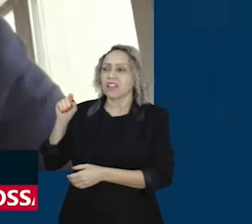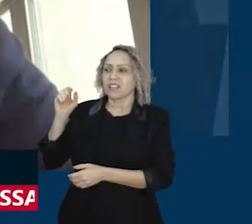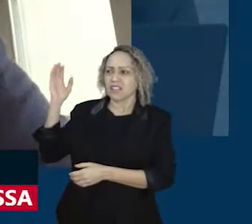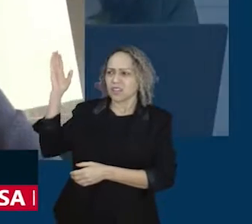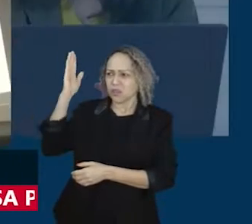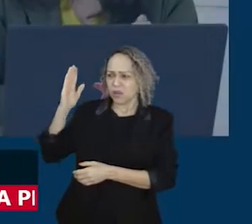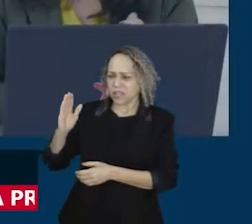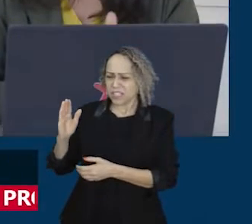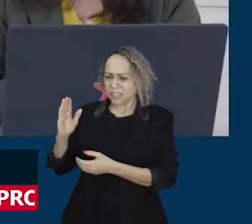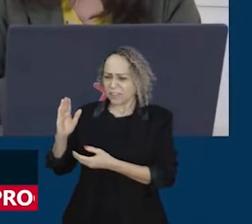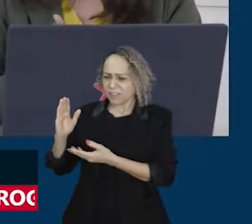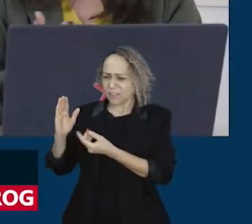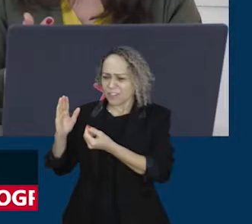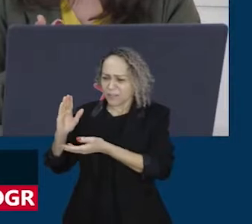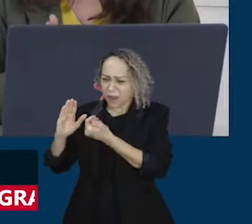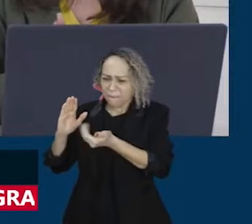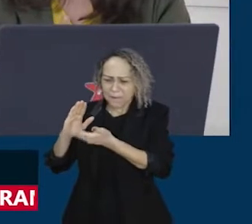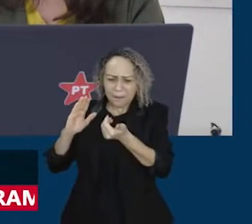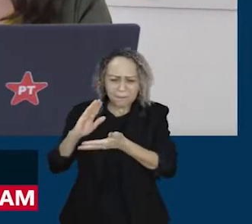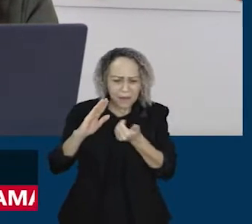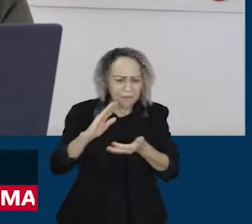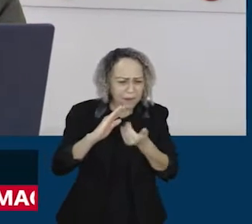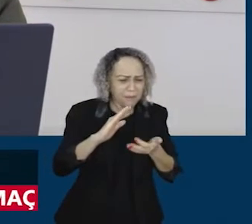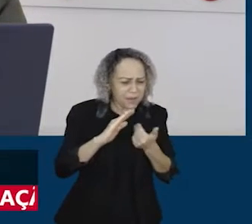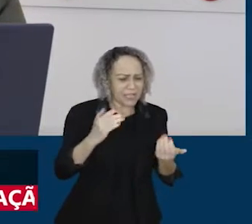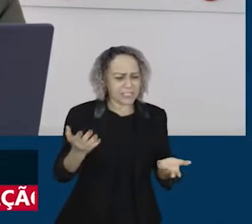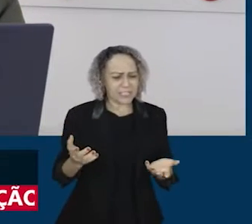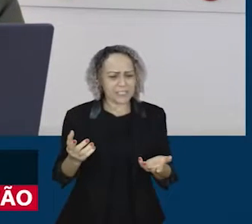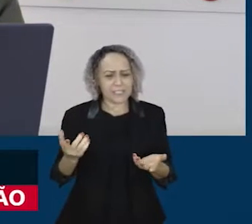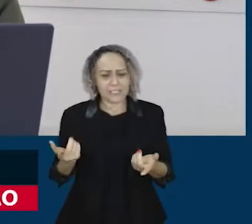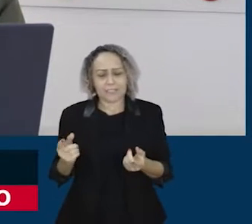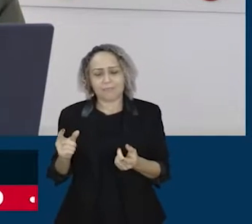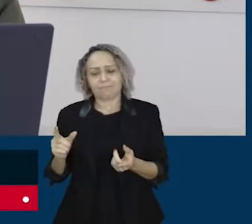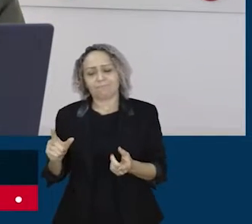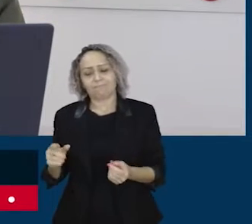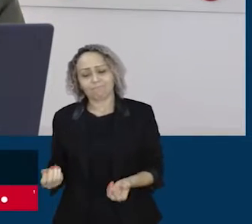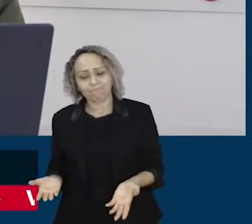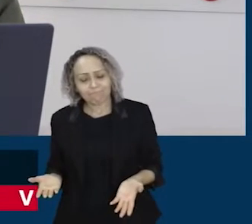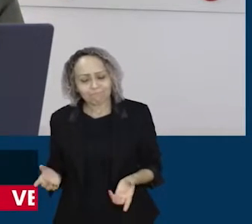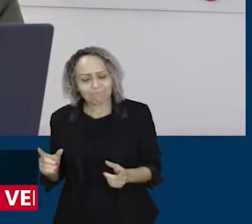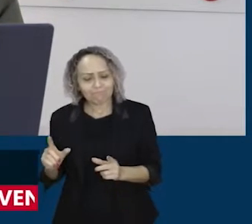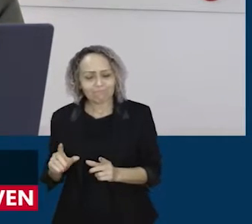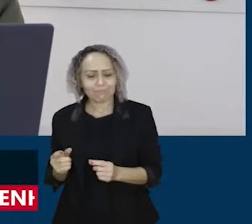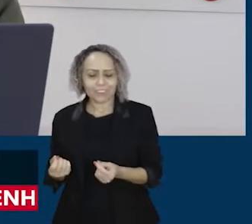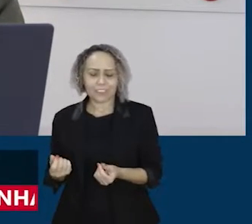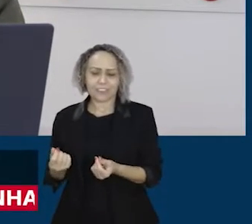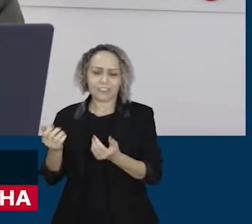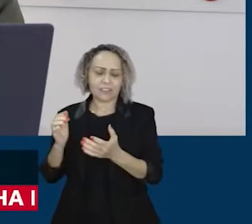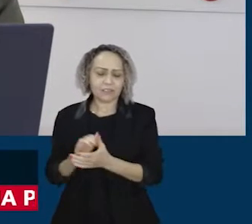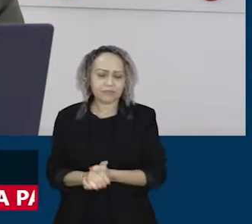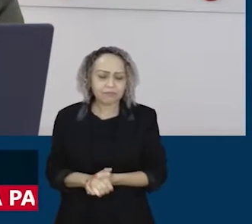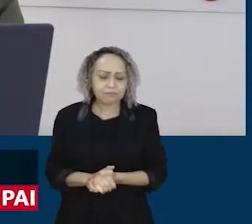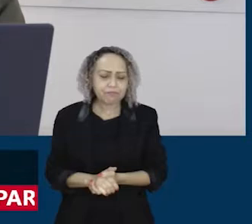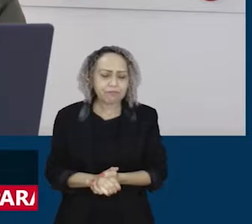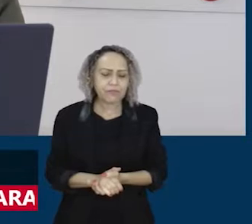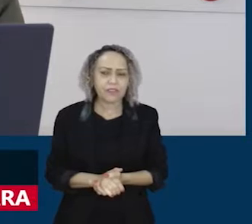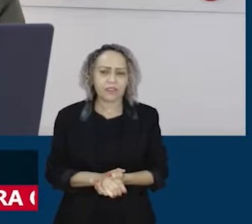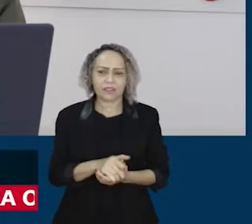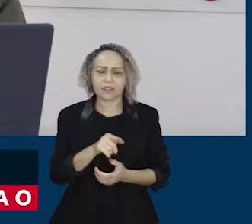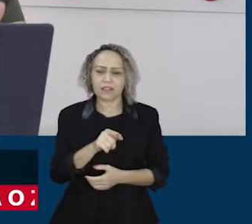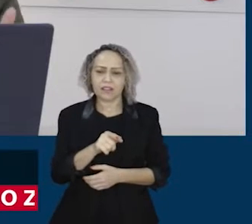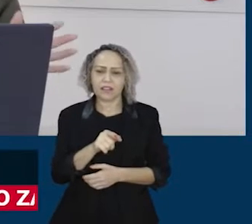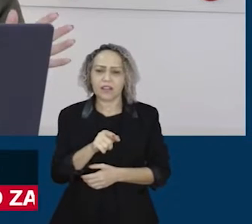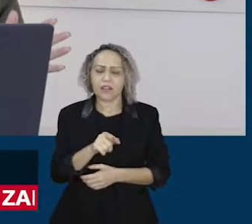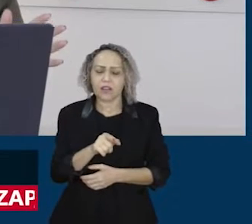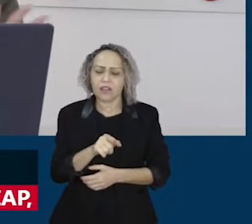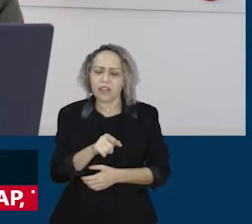funciona. O governador da Bahia, Rui Costa, ele deu um exemplo também muito didático, né, nessa semana sobre essa questão do ICMS. Ele falou que na Bahia,